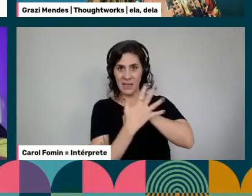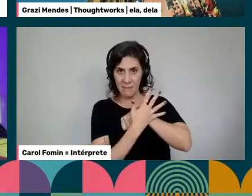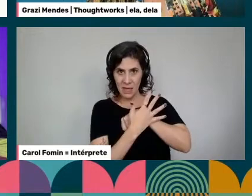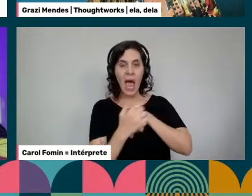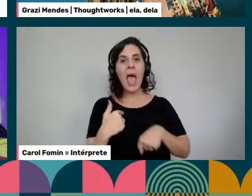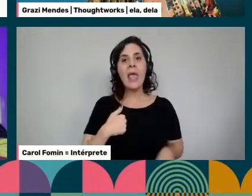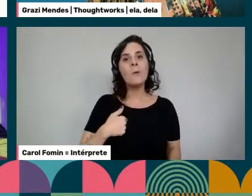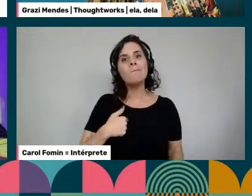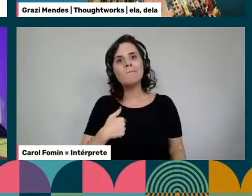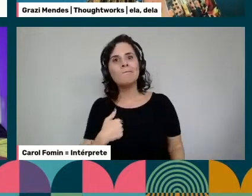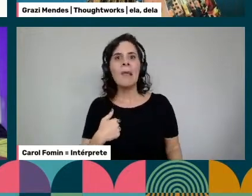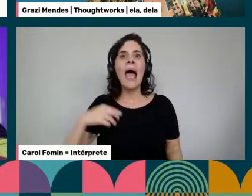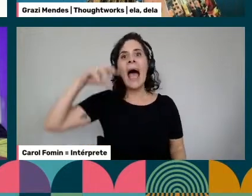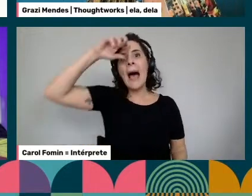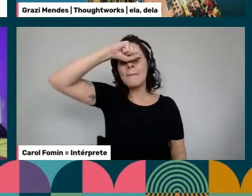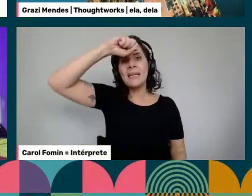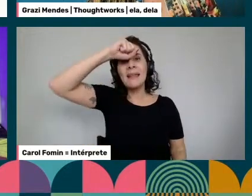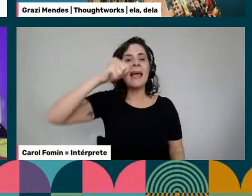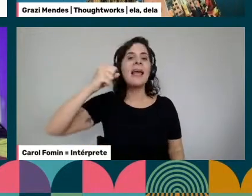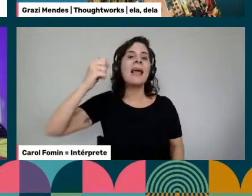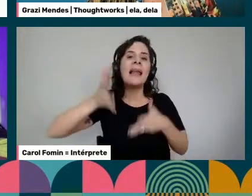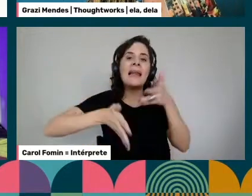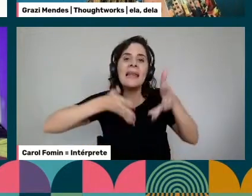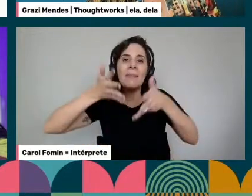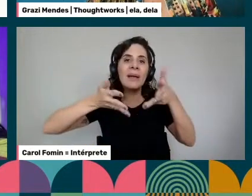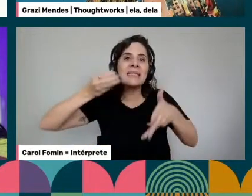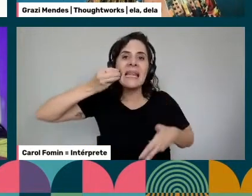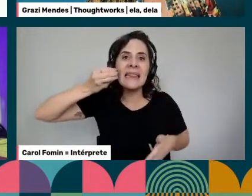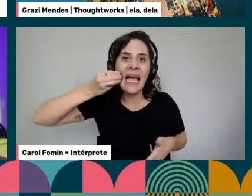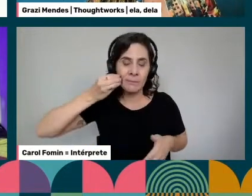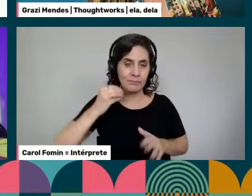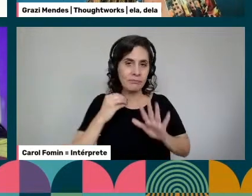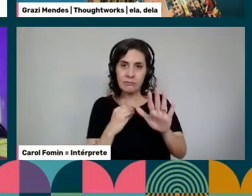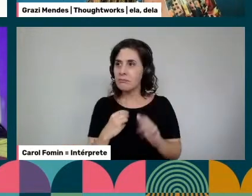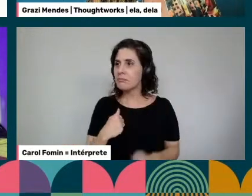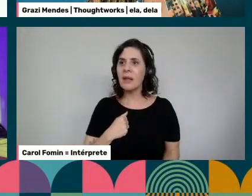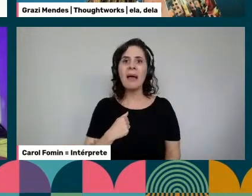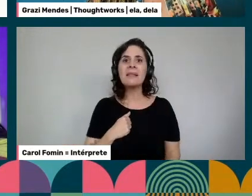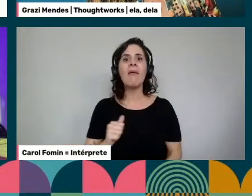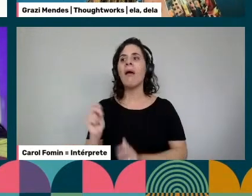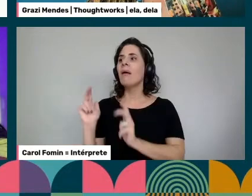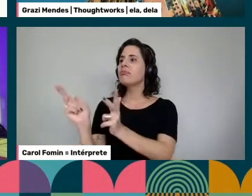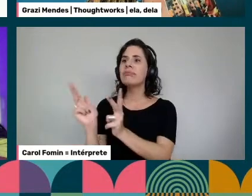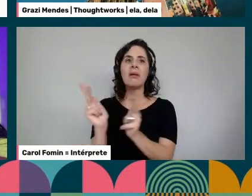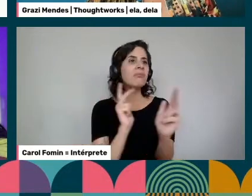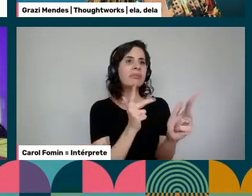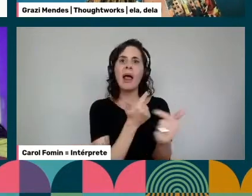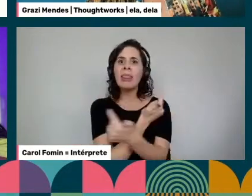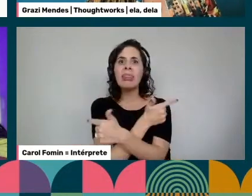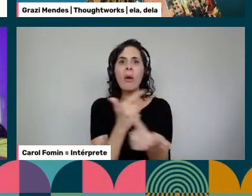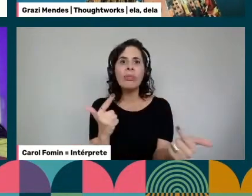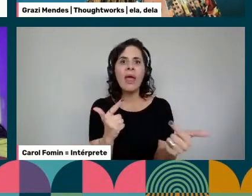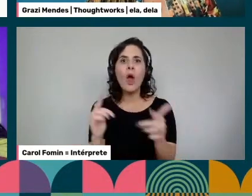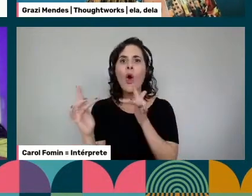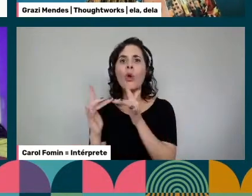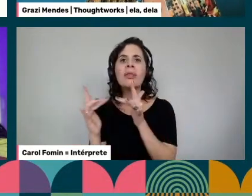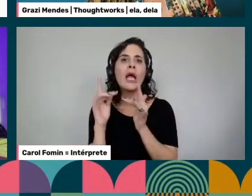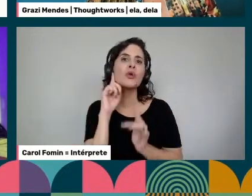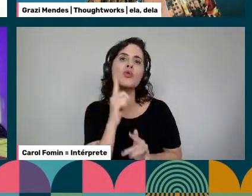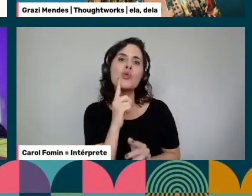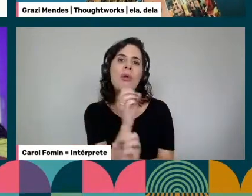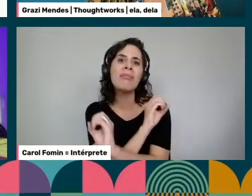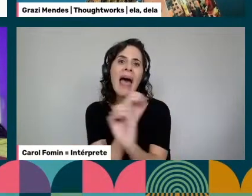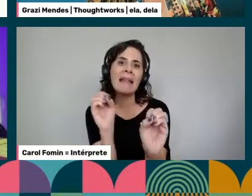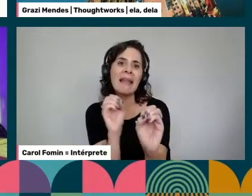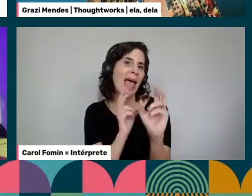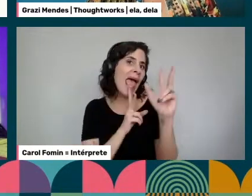e eu não tinha com quem conversar. Então, é a mesma coisa que aprender o inglês e não falar, né? Você